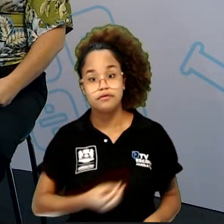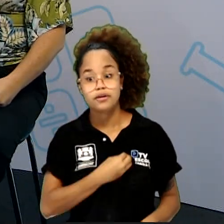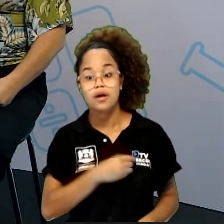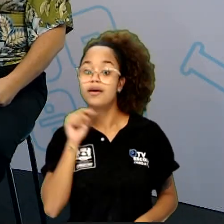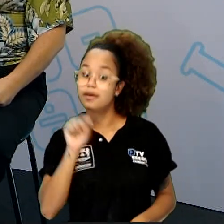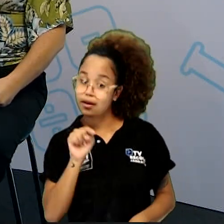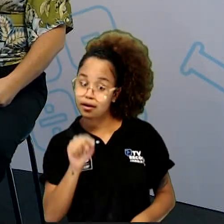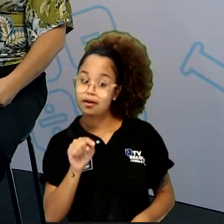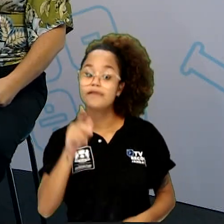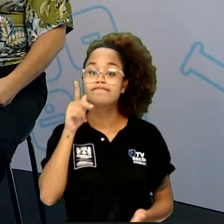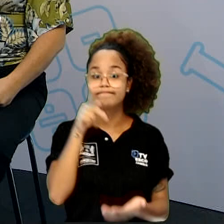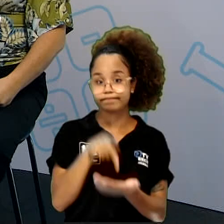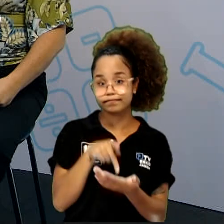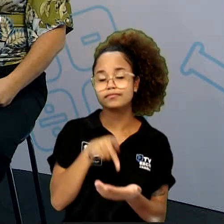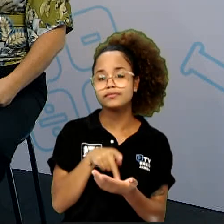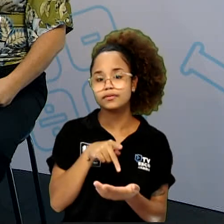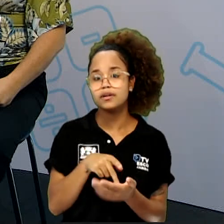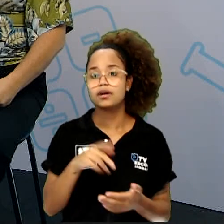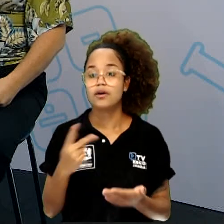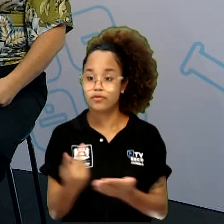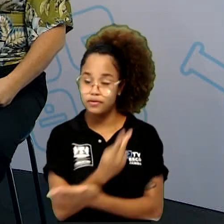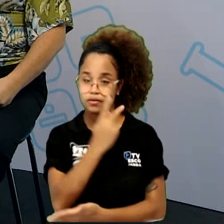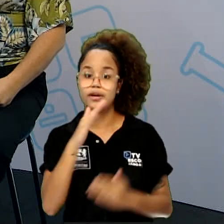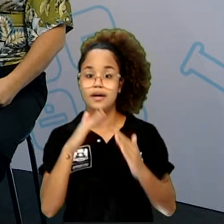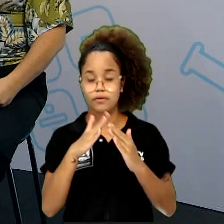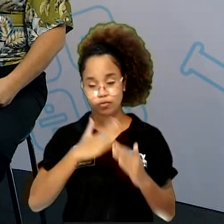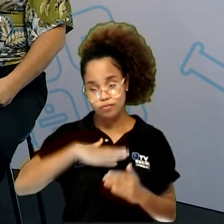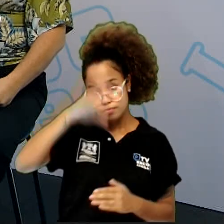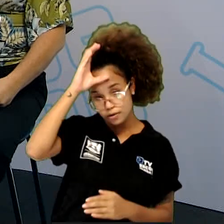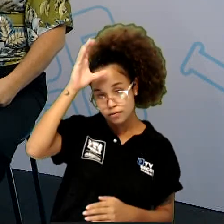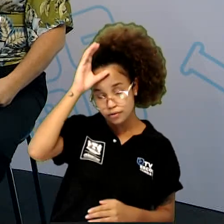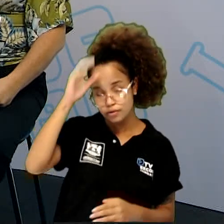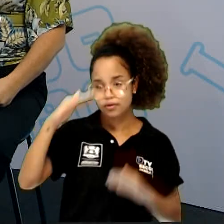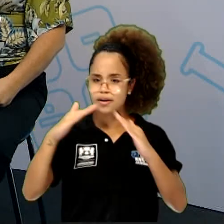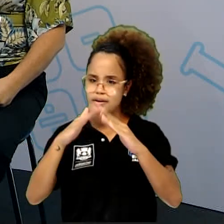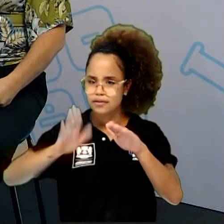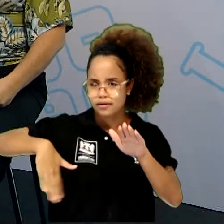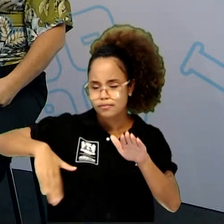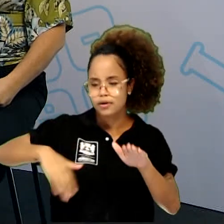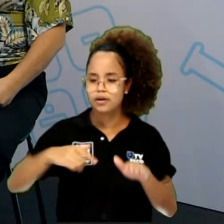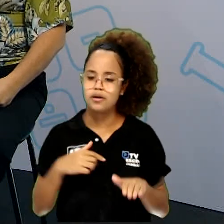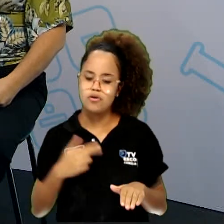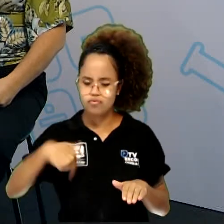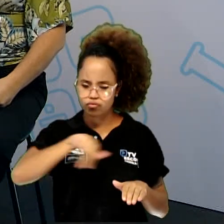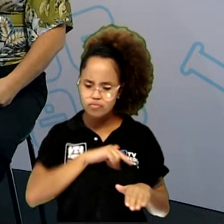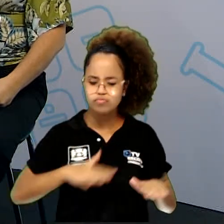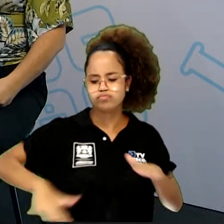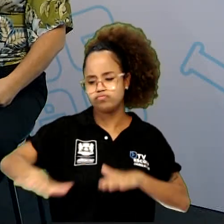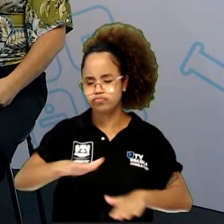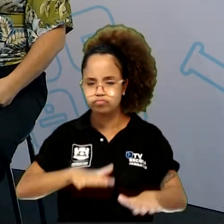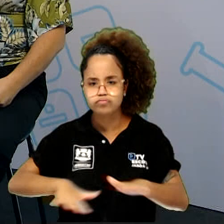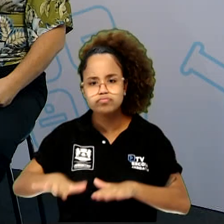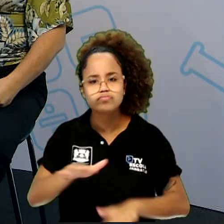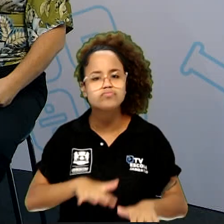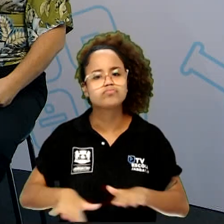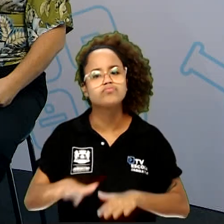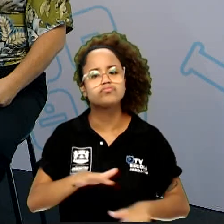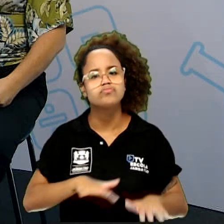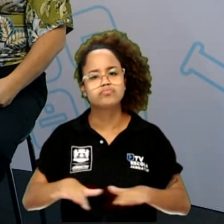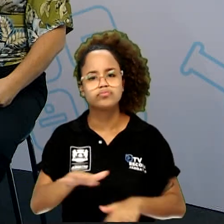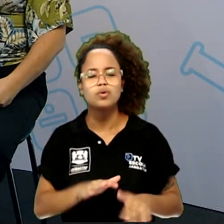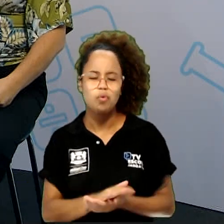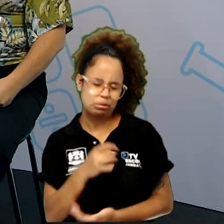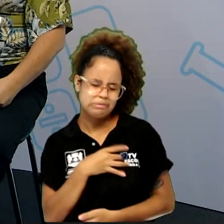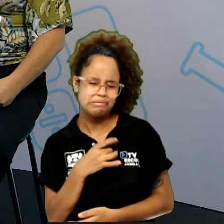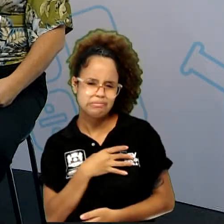real. É uma história que aconteceu na casa de um tio, numa casa de praia. E a gente estava jogando dominó, né? Nós, os adultos, meio